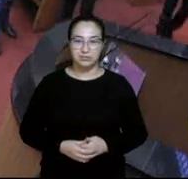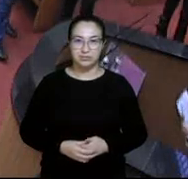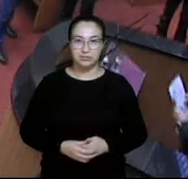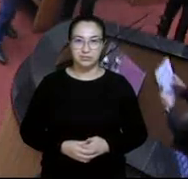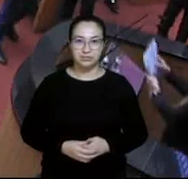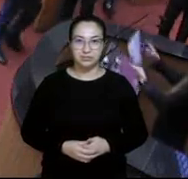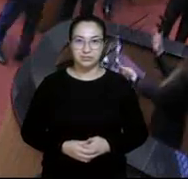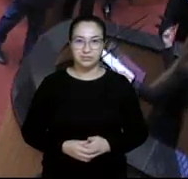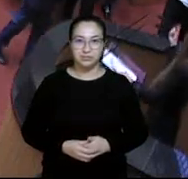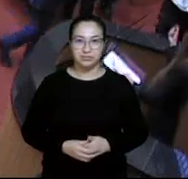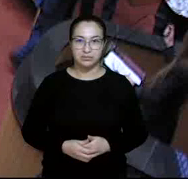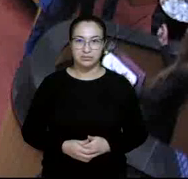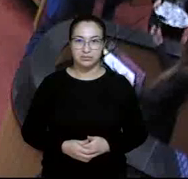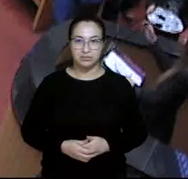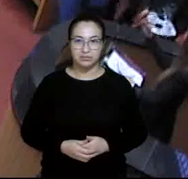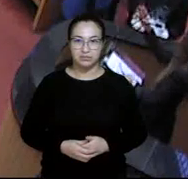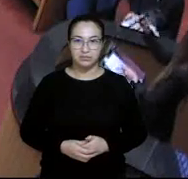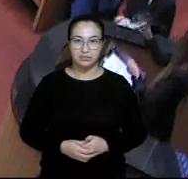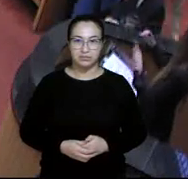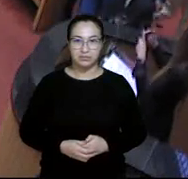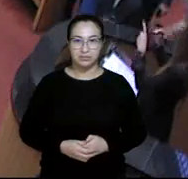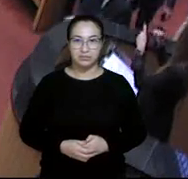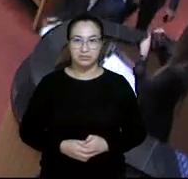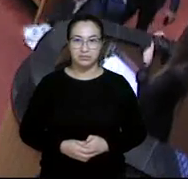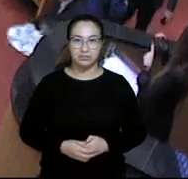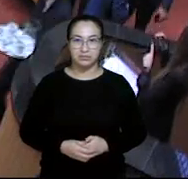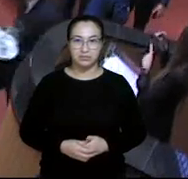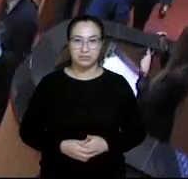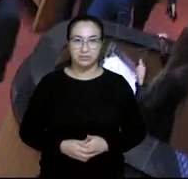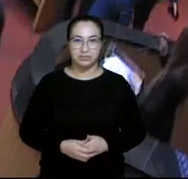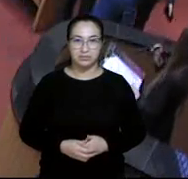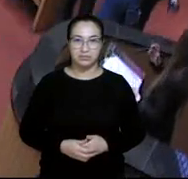Eu vou tentar falar com a Renata para aumentar o...